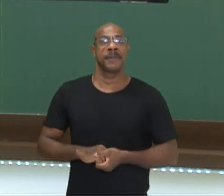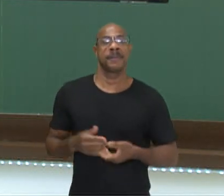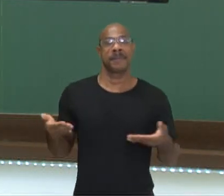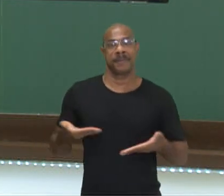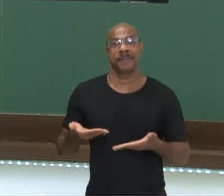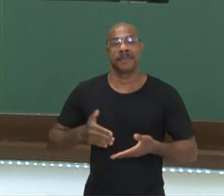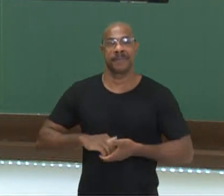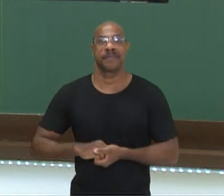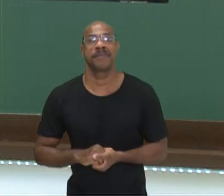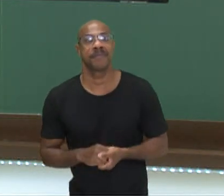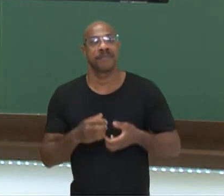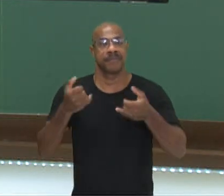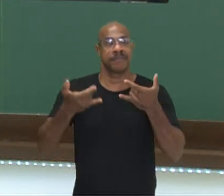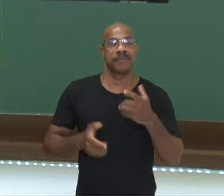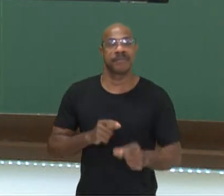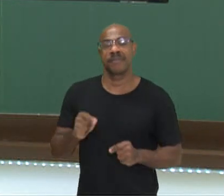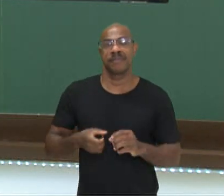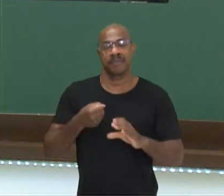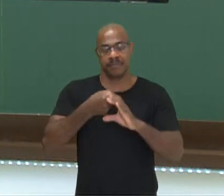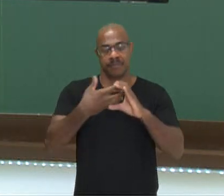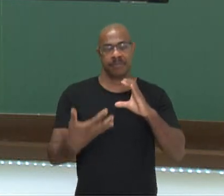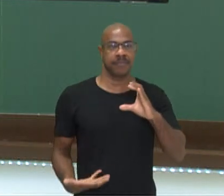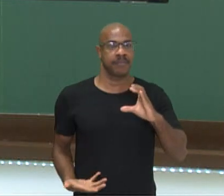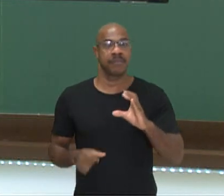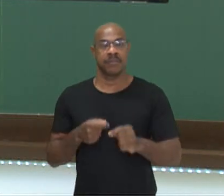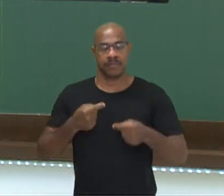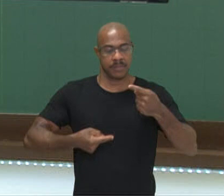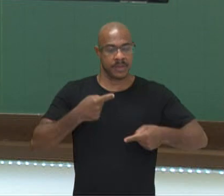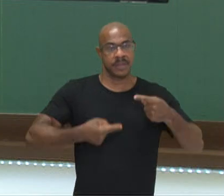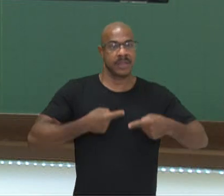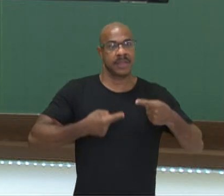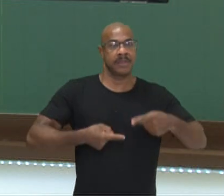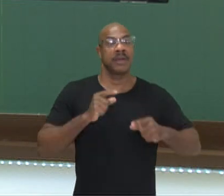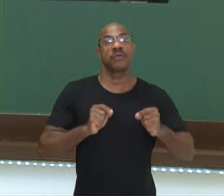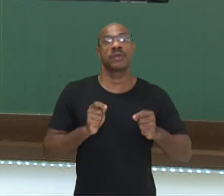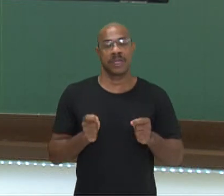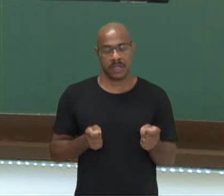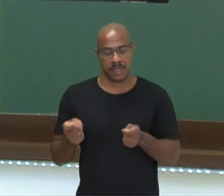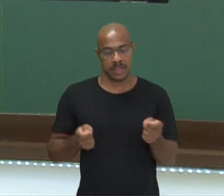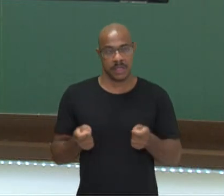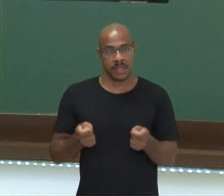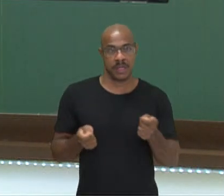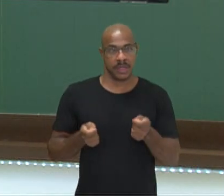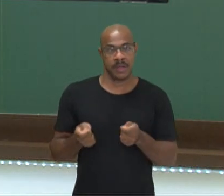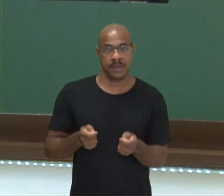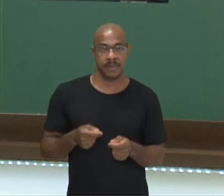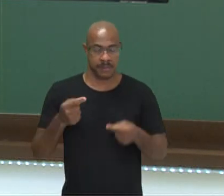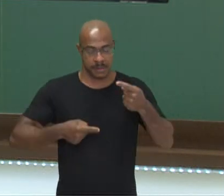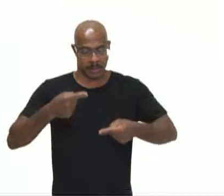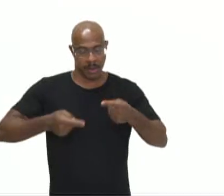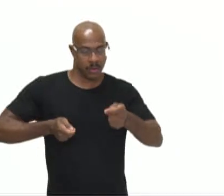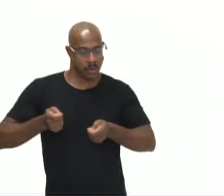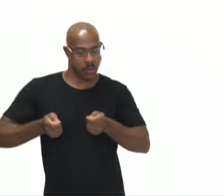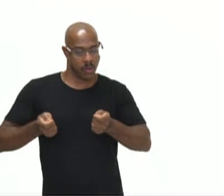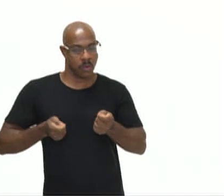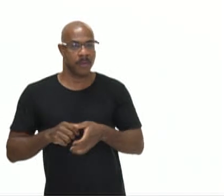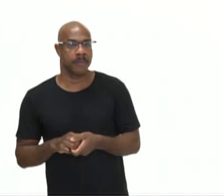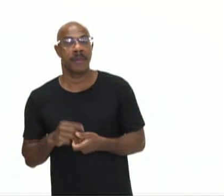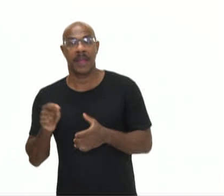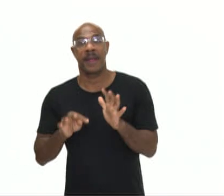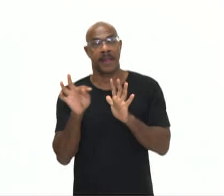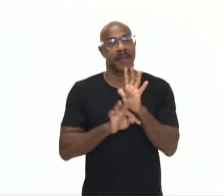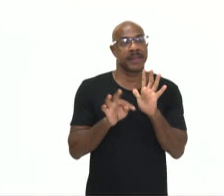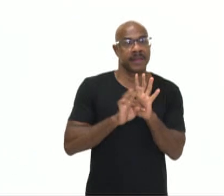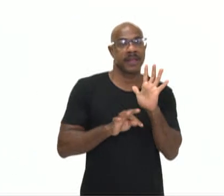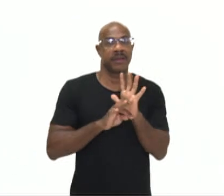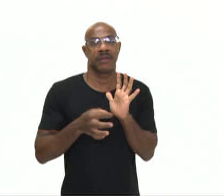Agora, vamos falar sobre algumas características sobre o debate regrado. Temos alguns conceitos aqui. É um texto